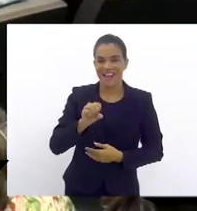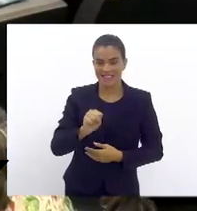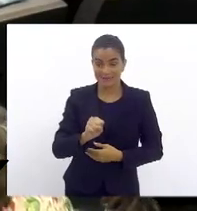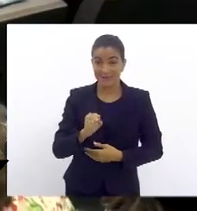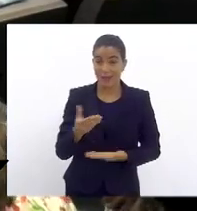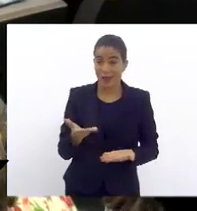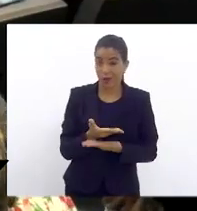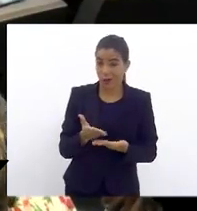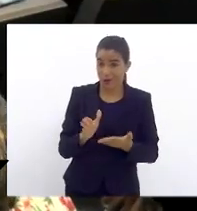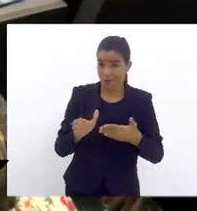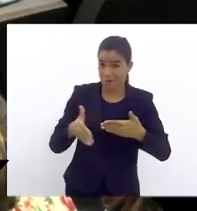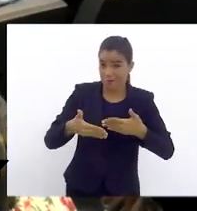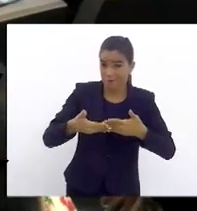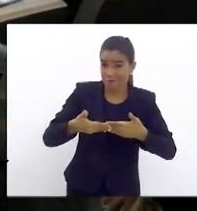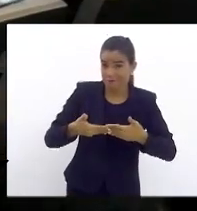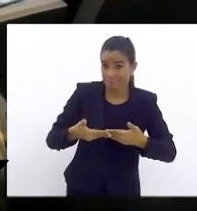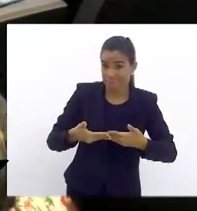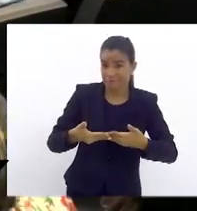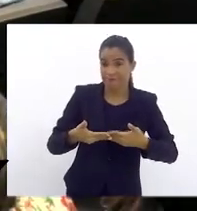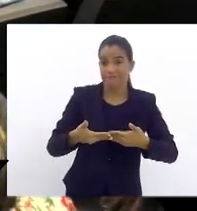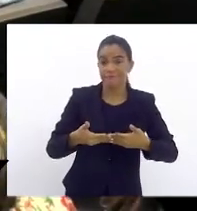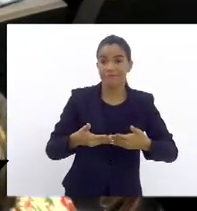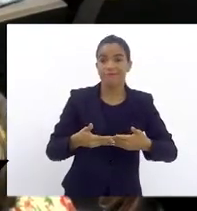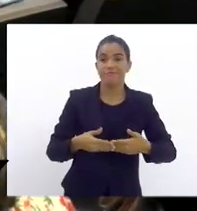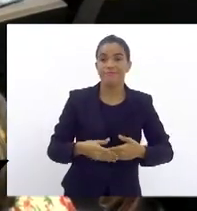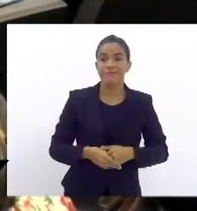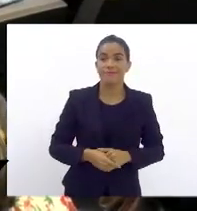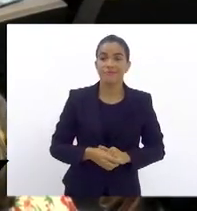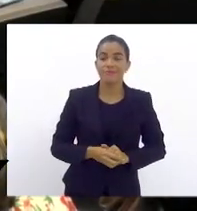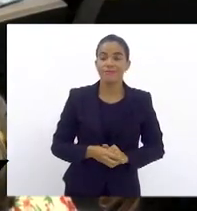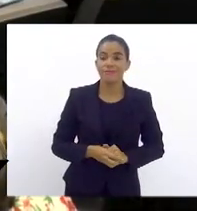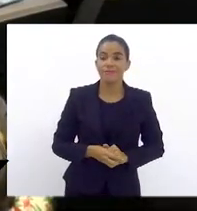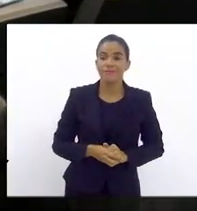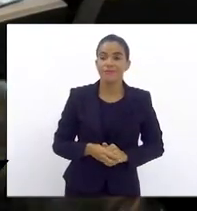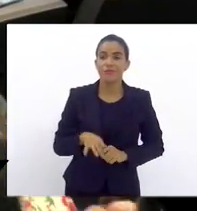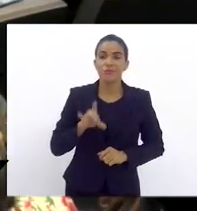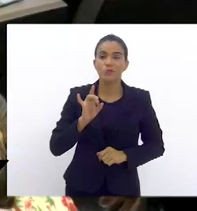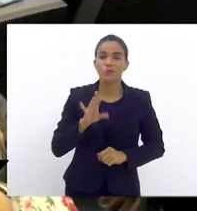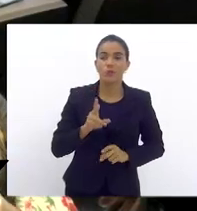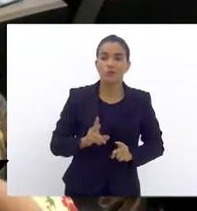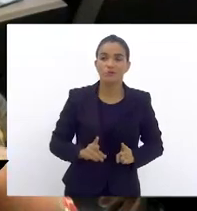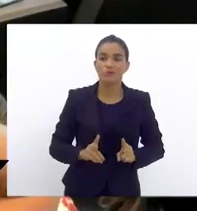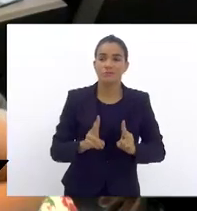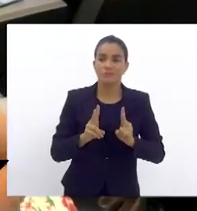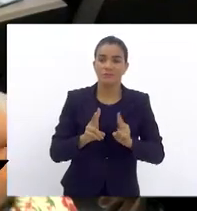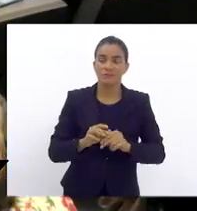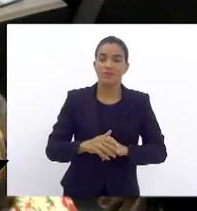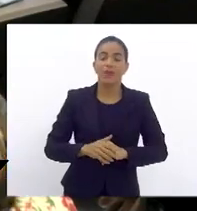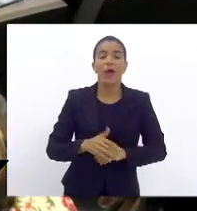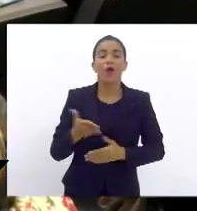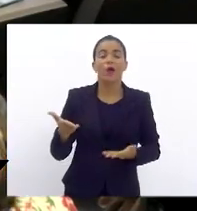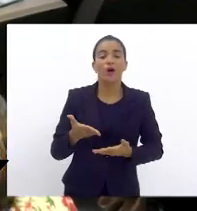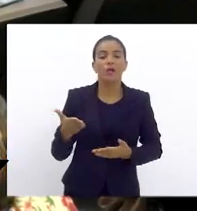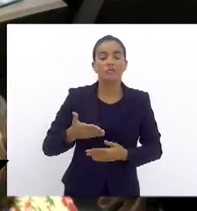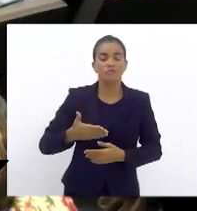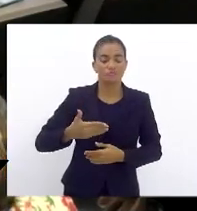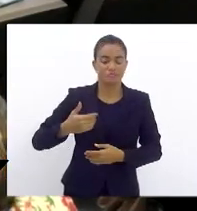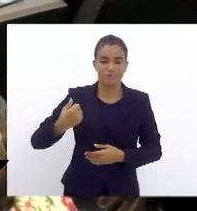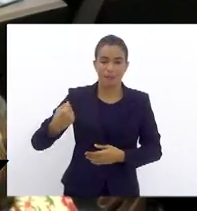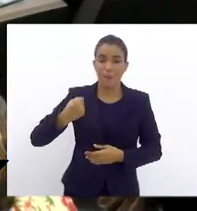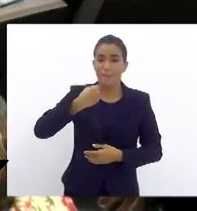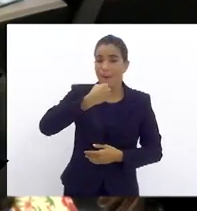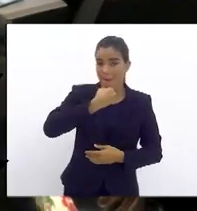vamos ao final vamos estar tirando aqui alguns encaminhamentos tá só seguir aqui as falas o próximo é